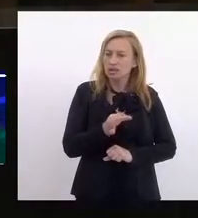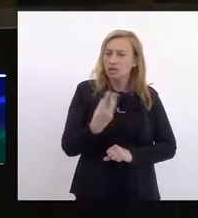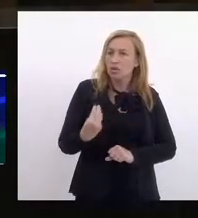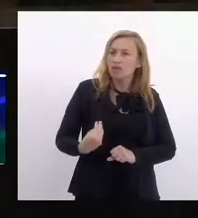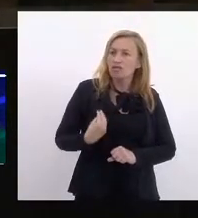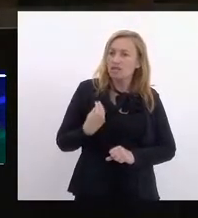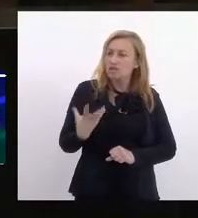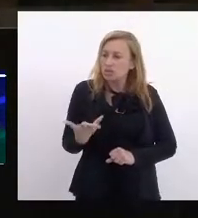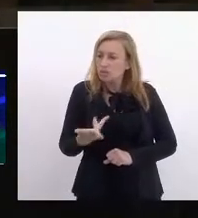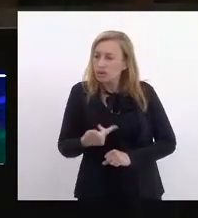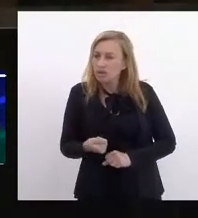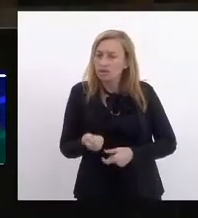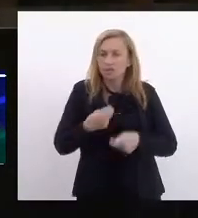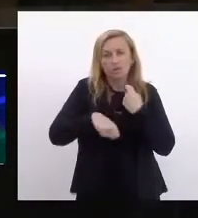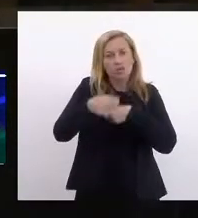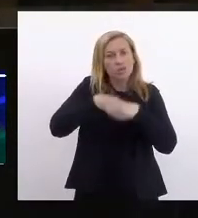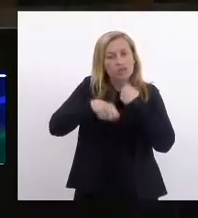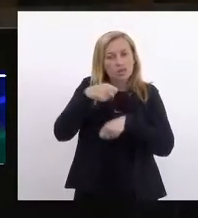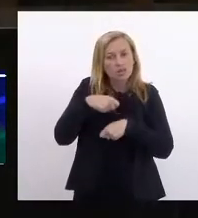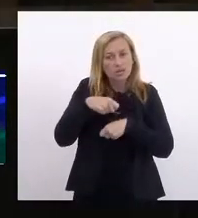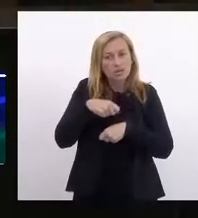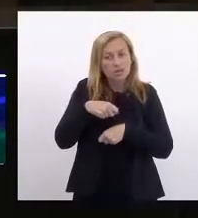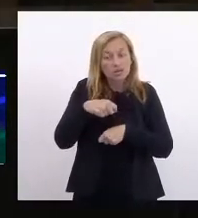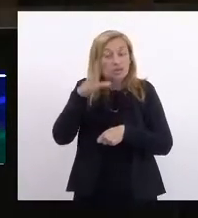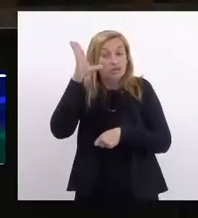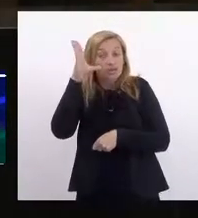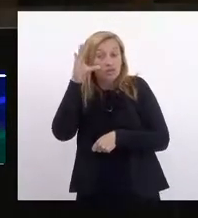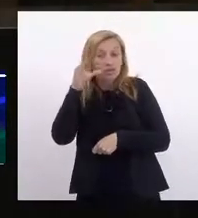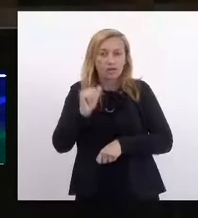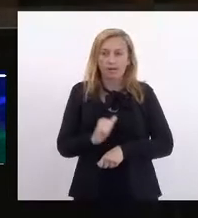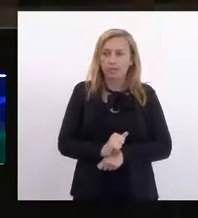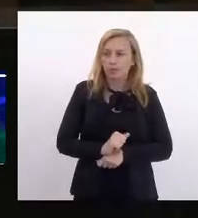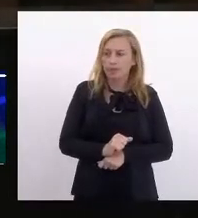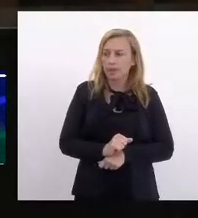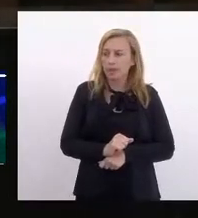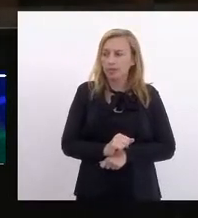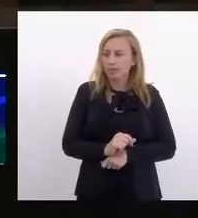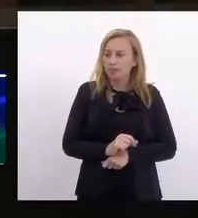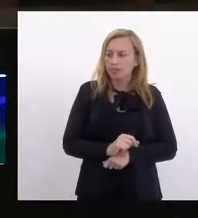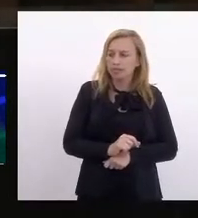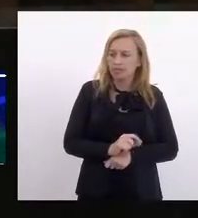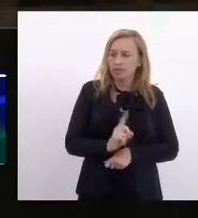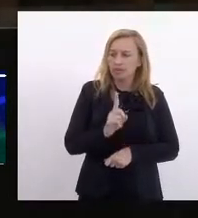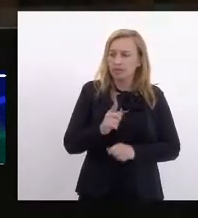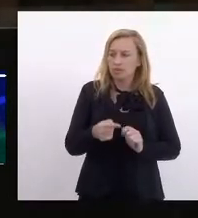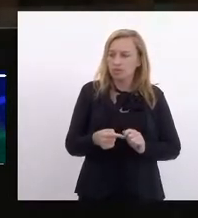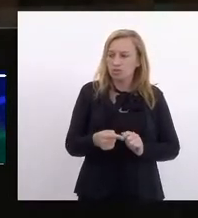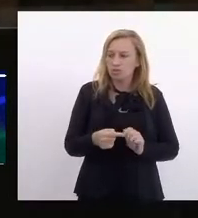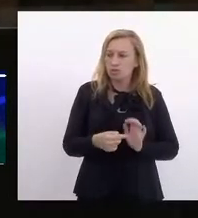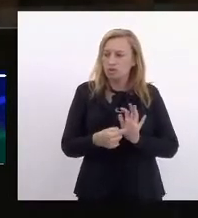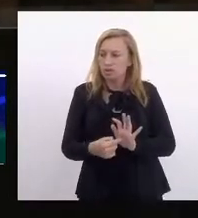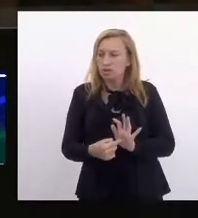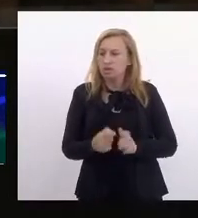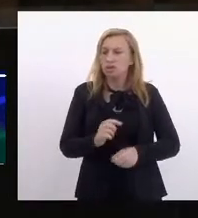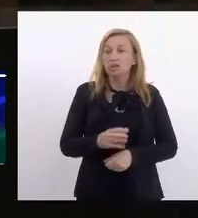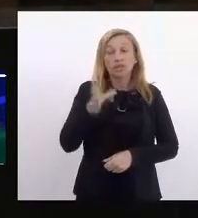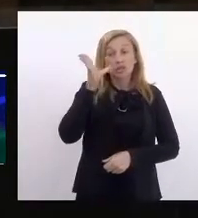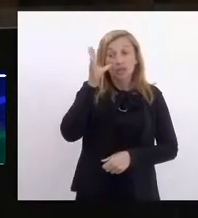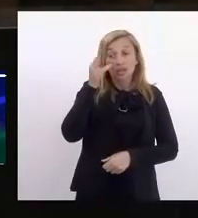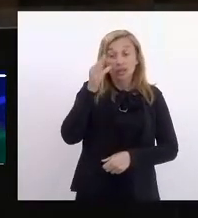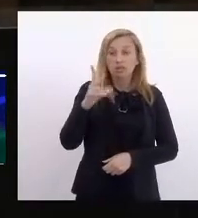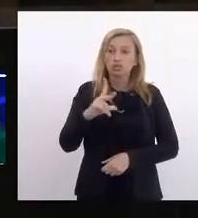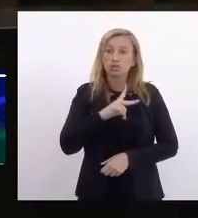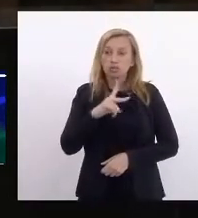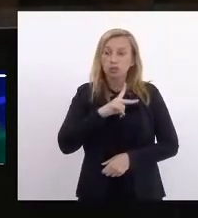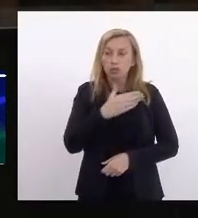sobrevida e negociações de interesses que não são tão publicáveis assim, interesses do